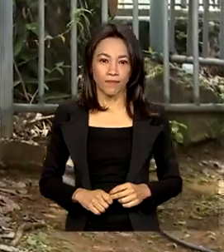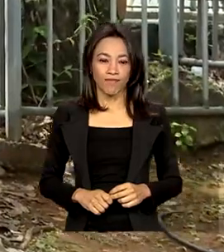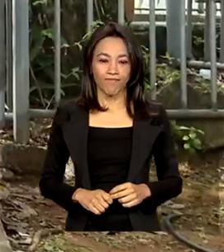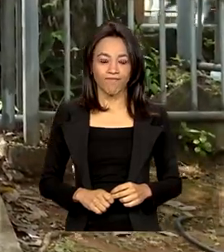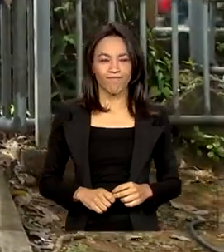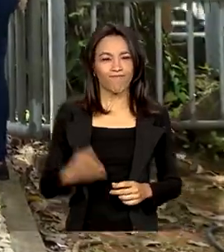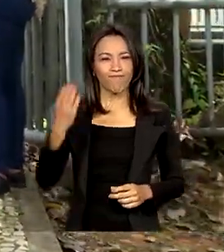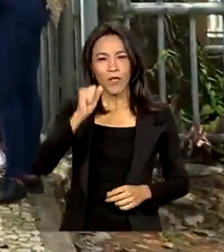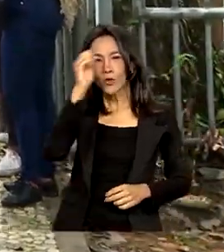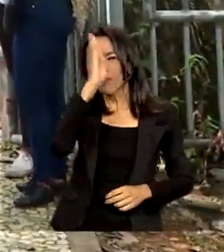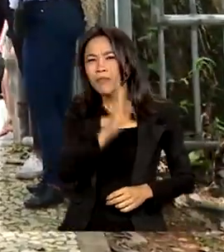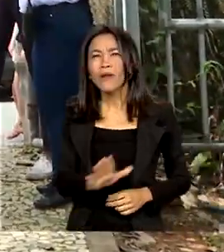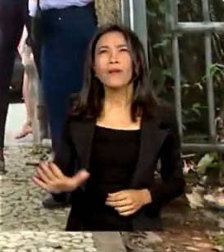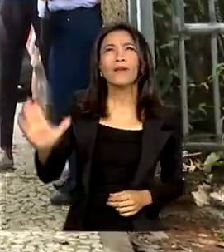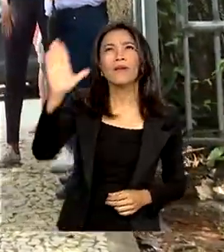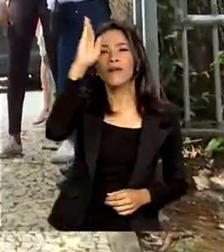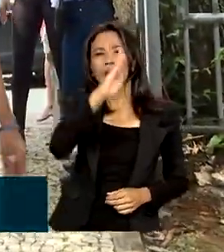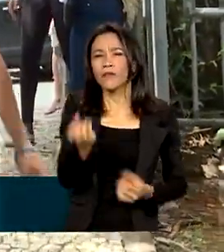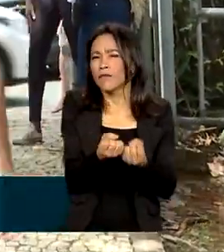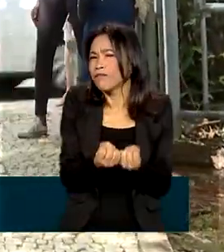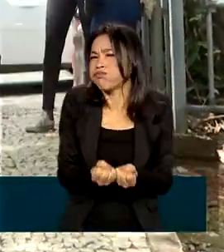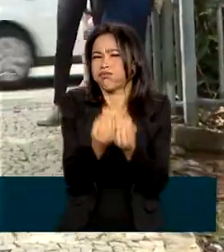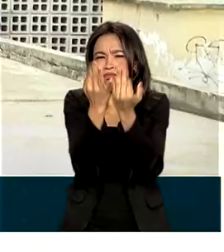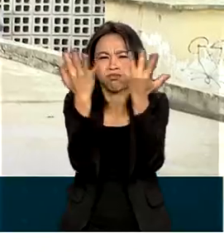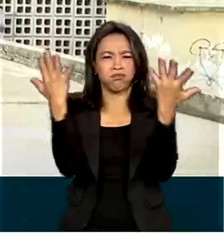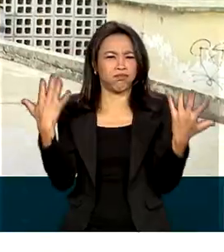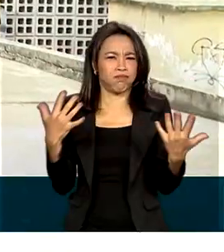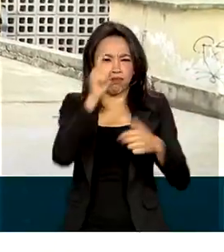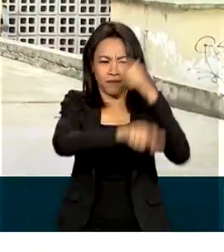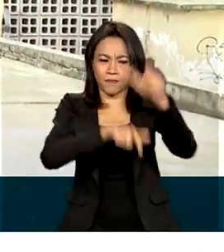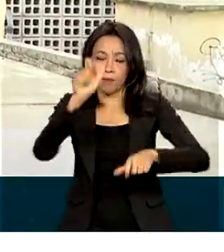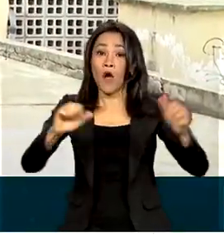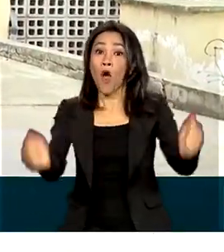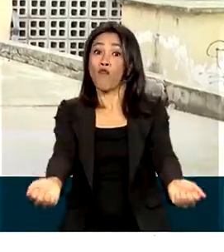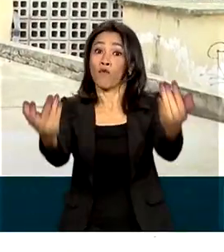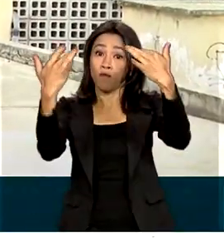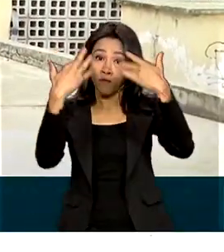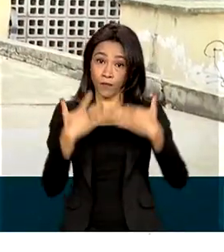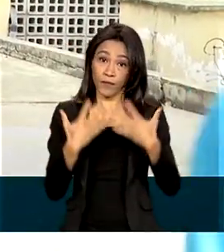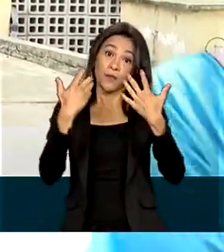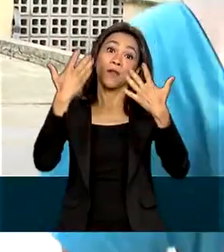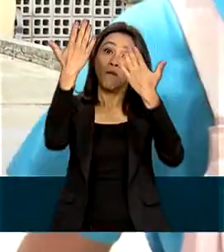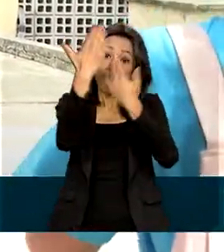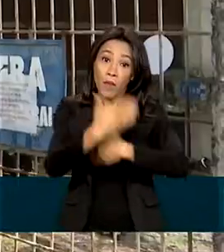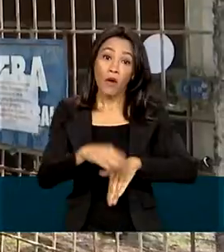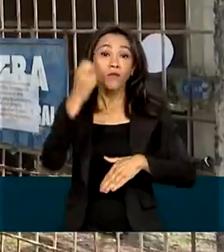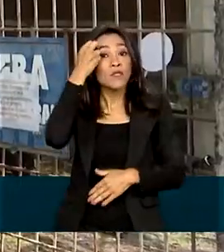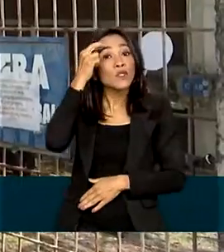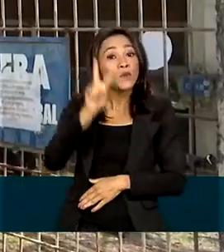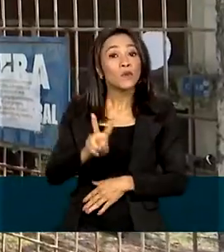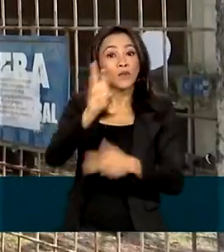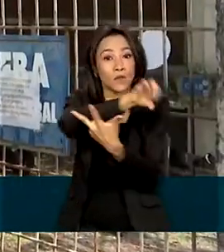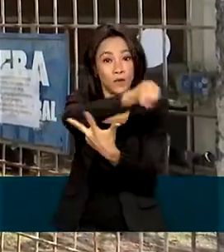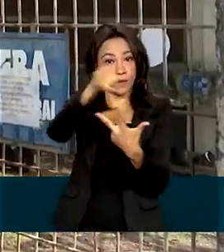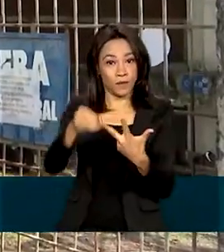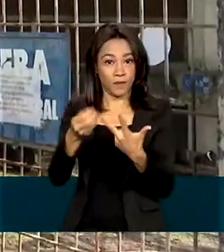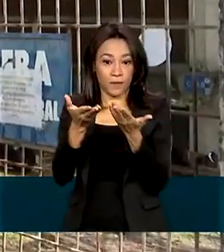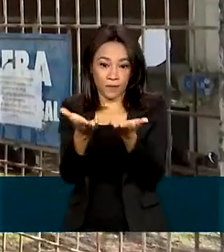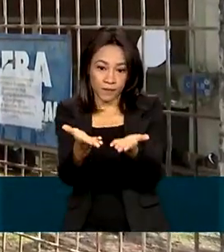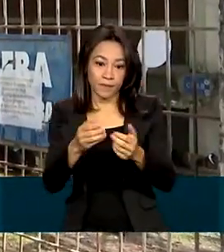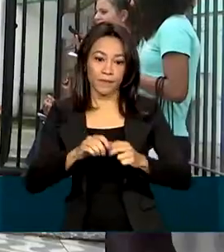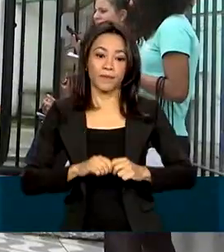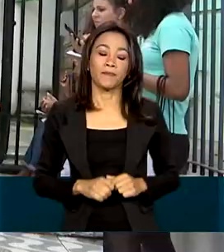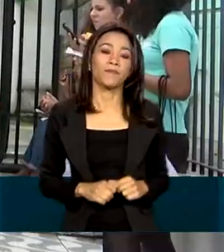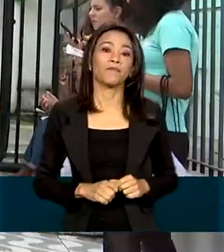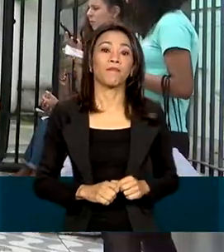Em todo o Brasil, milhares de candidatos voltaram aos locais de prova para o segundo dia do Exame Nacional do Ensino